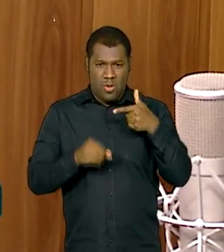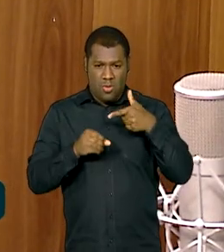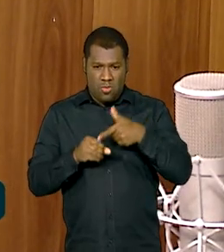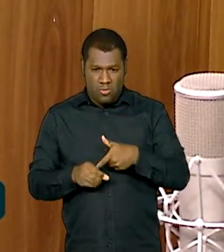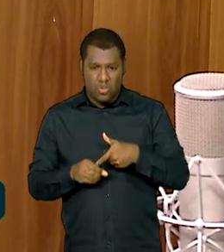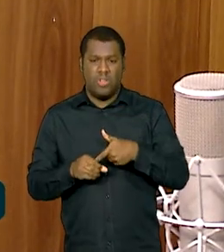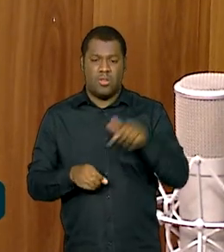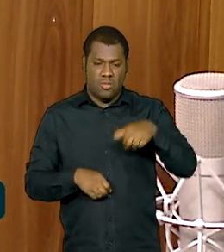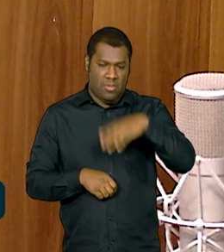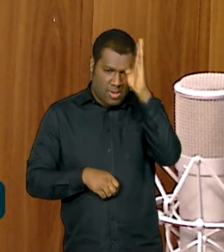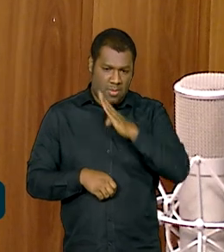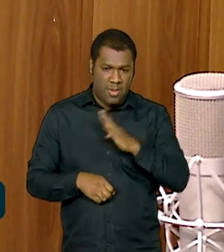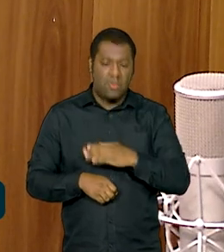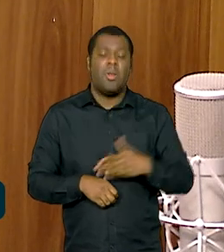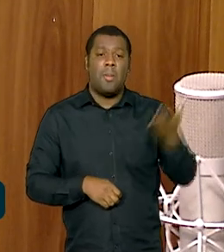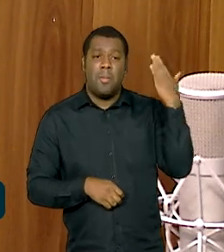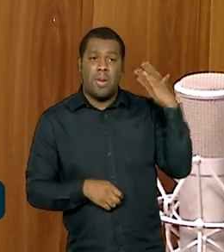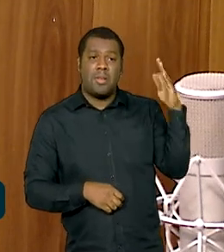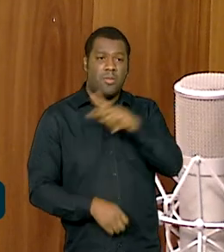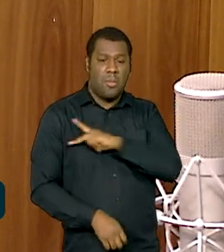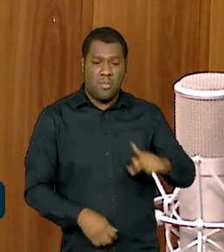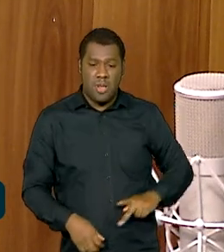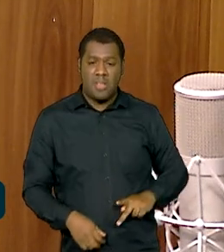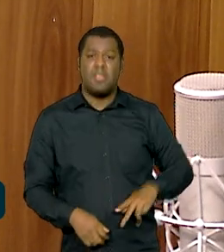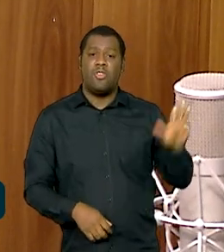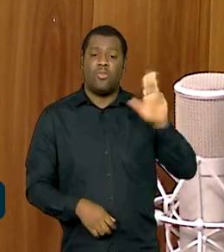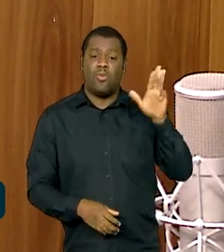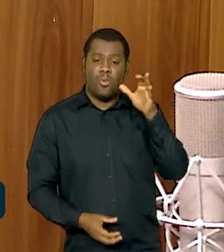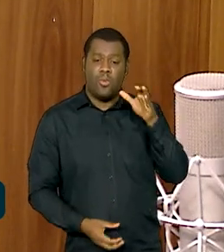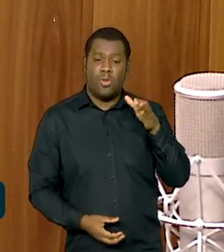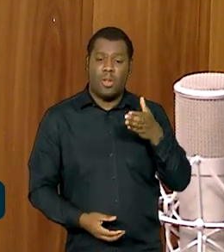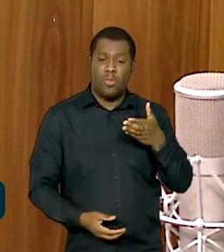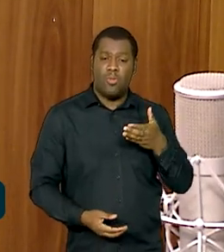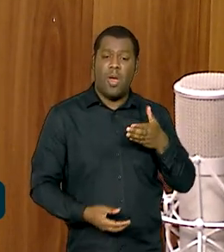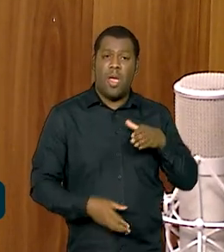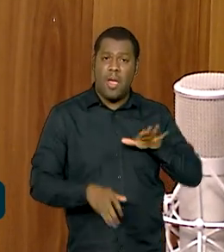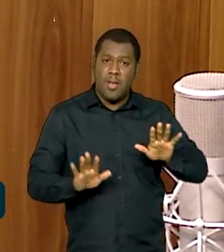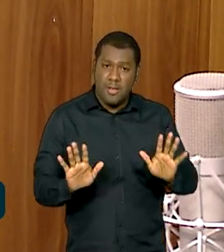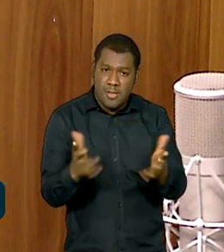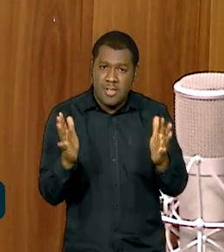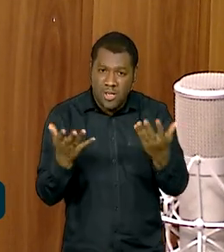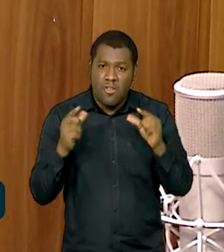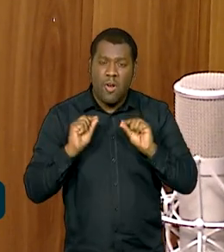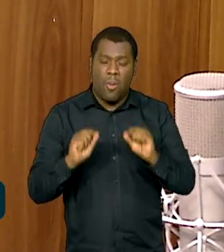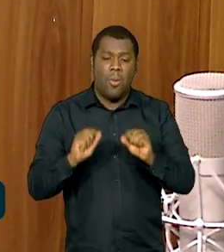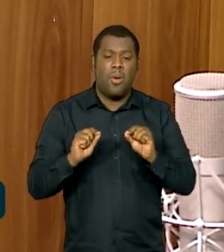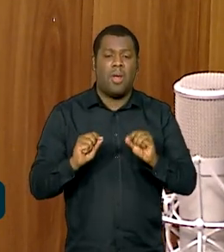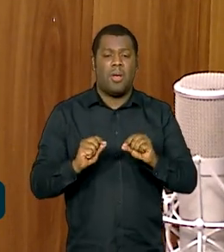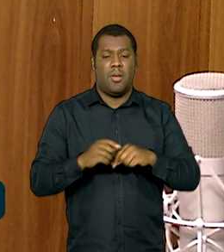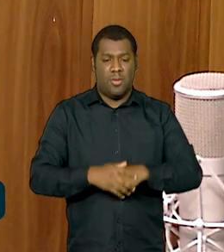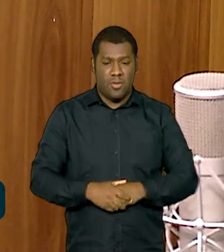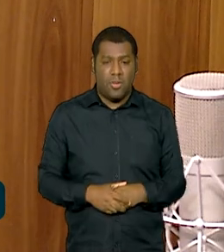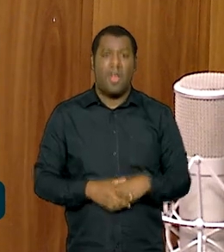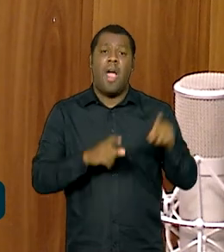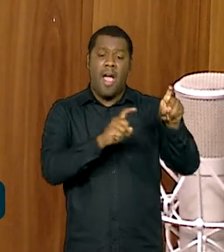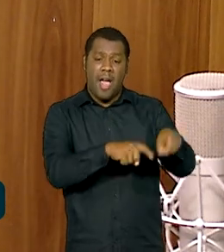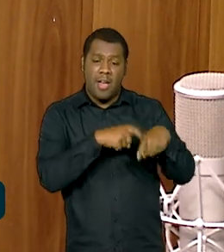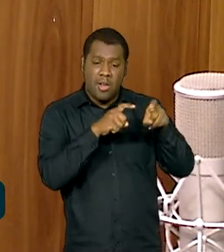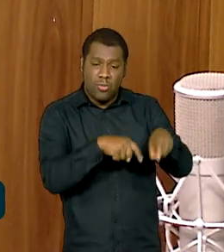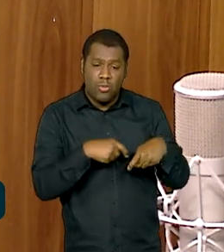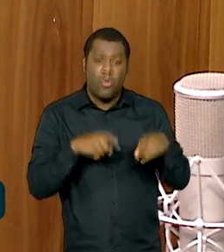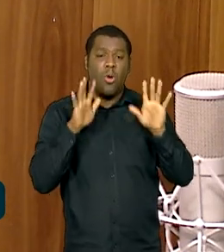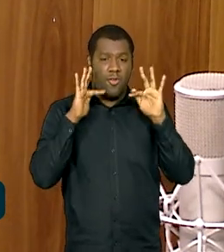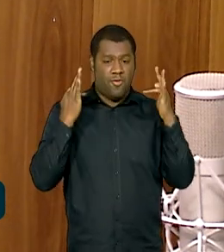no seu primeiro mandato essa política ele queria exatamente incluir a os os os pequenos agricultores os